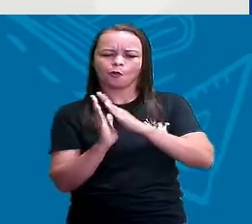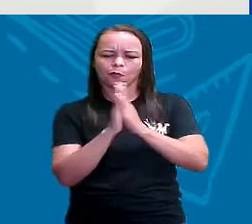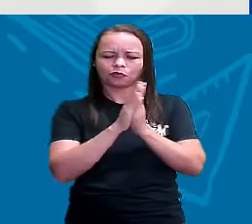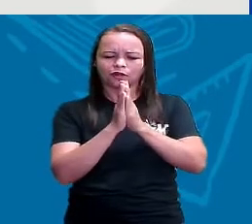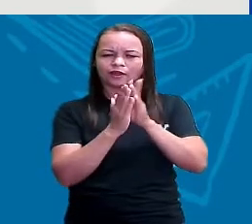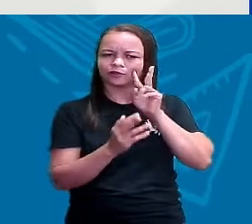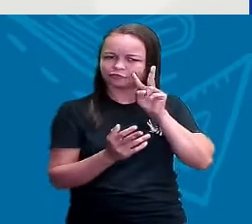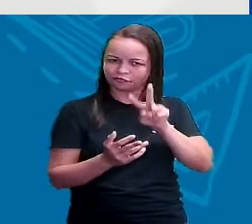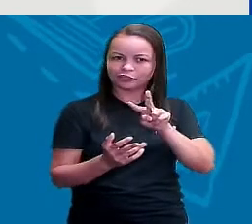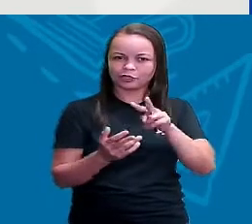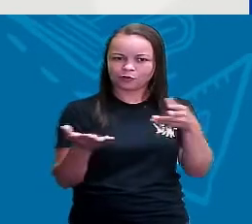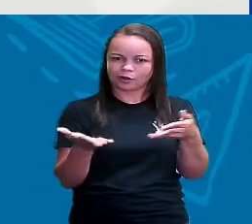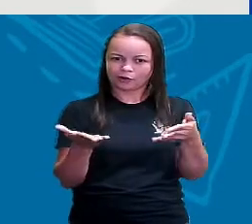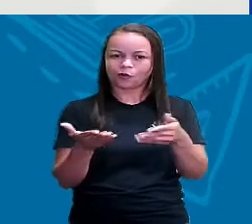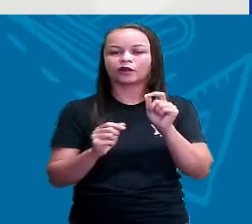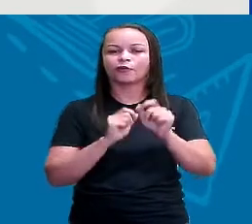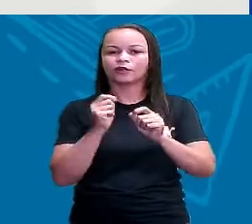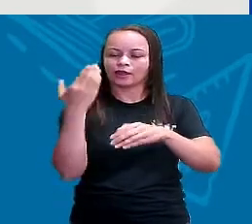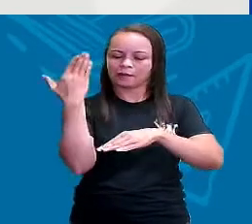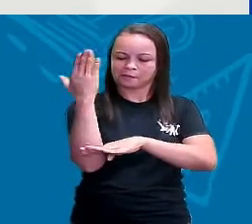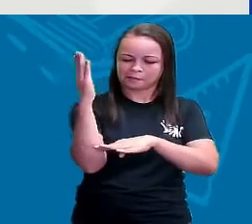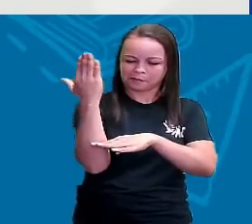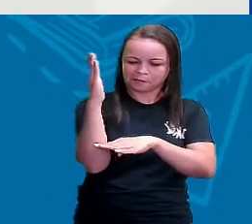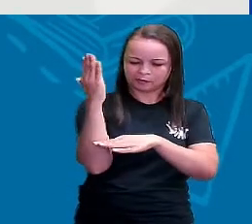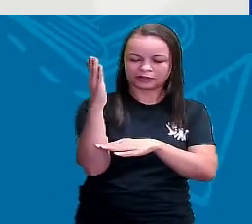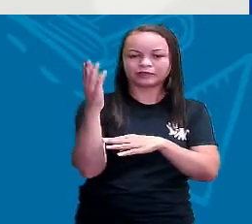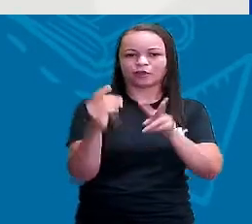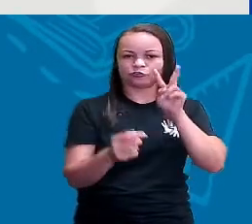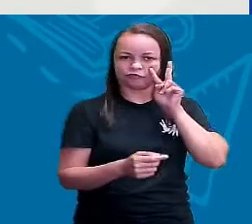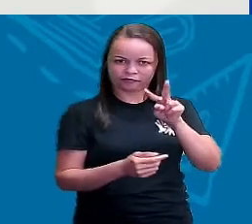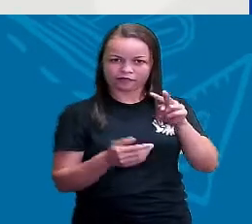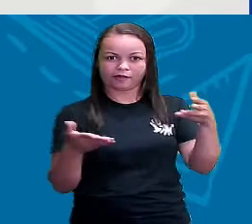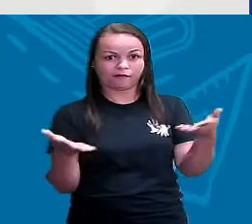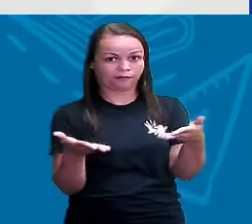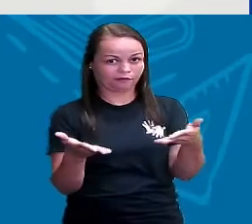matéria-prima dele é a madeira, que é o que a gente vai ver agora.